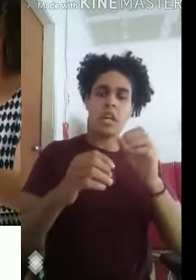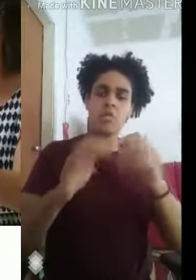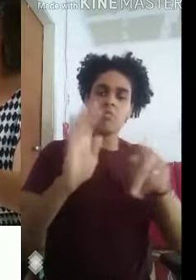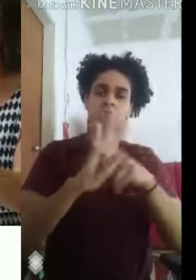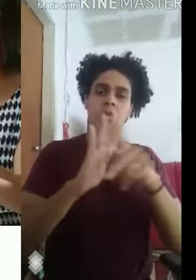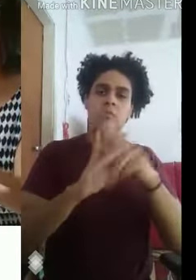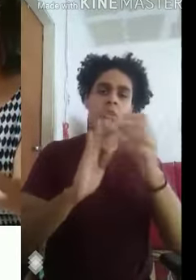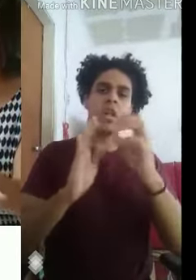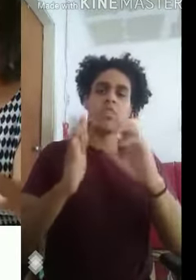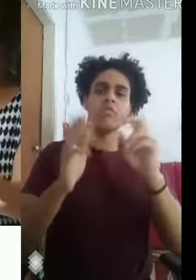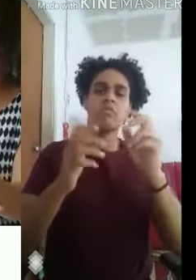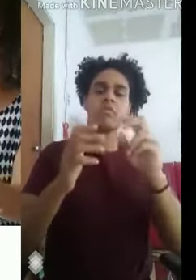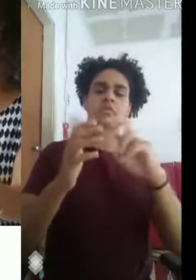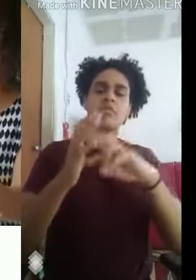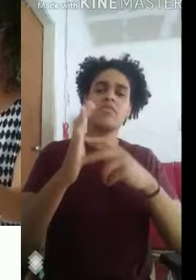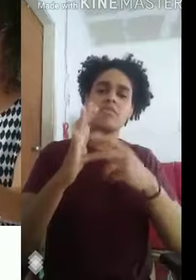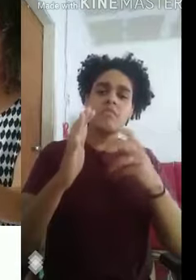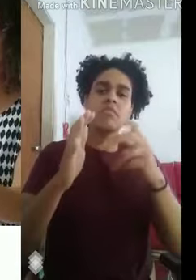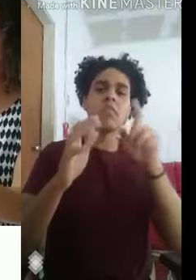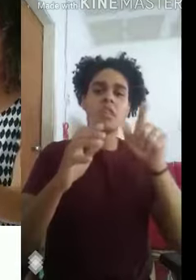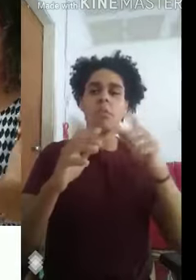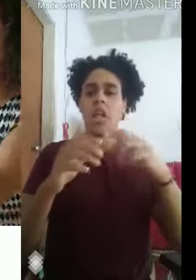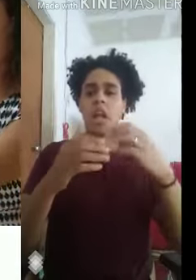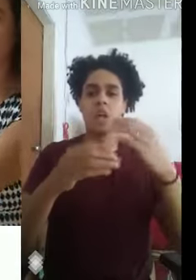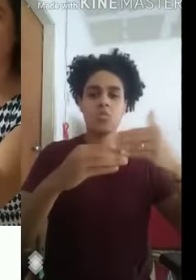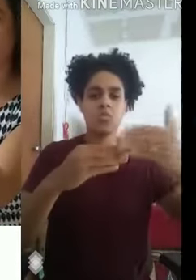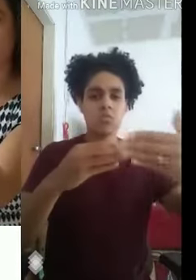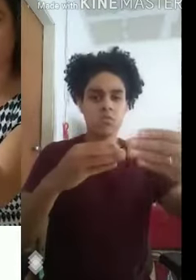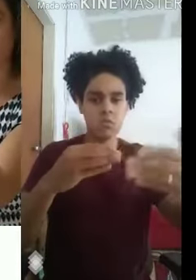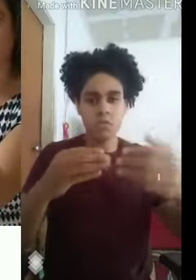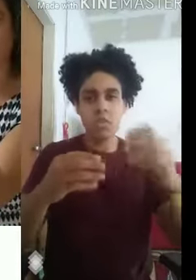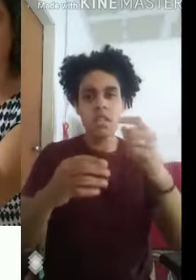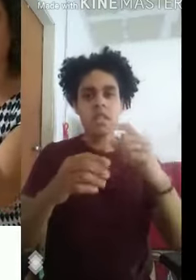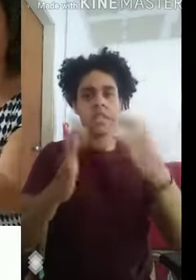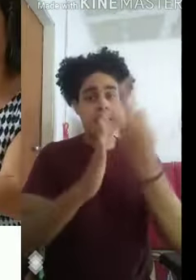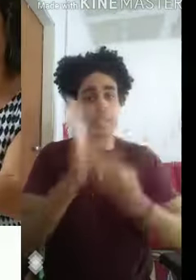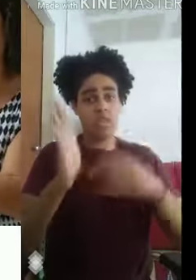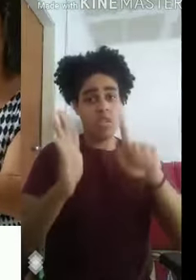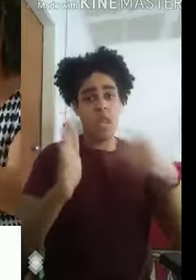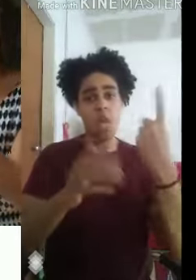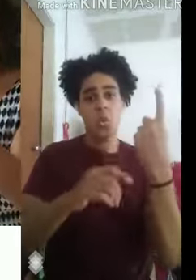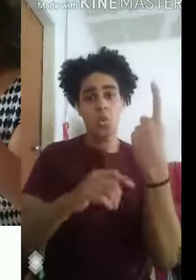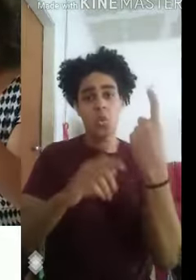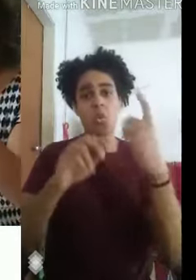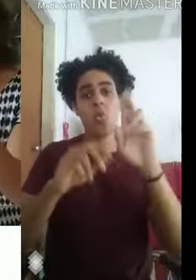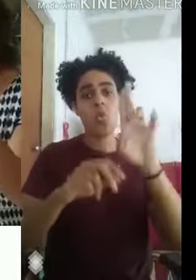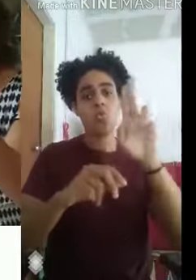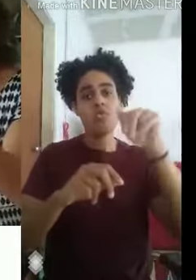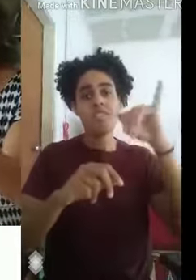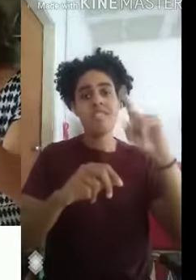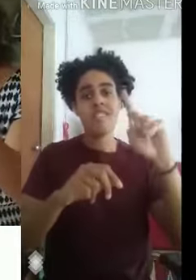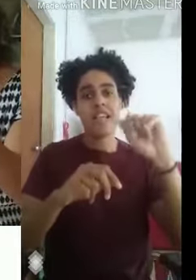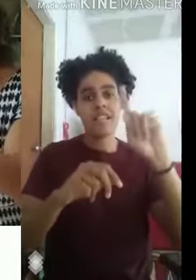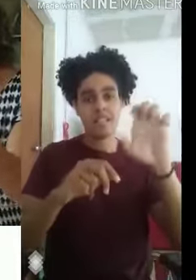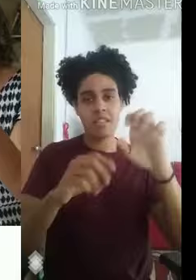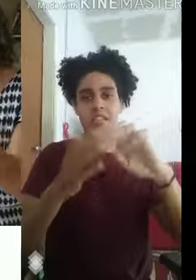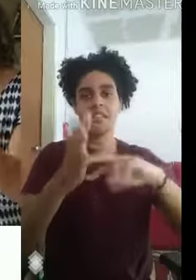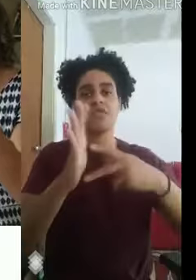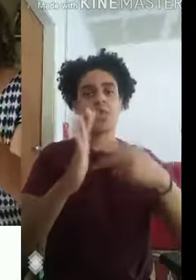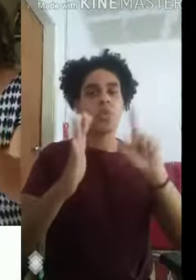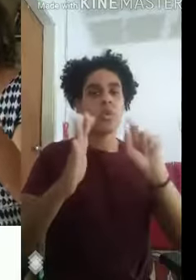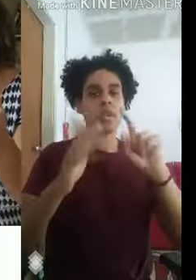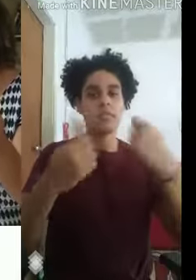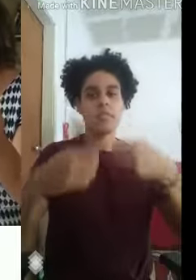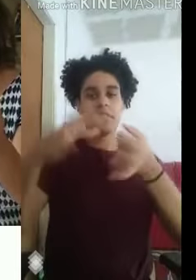para conseguir seguir adiante. Texto é uma unidade, ou seja, significa que precisa haver